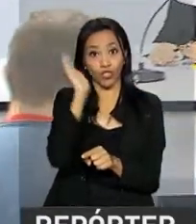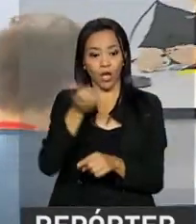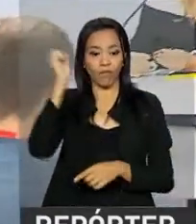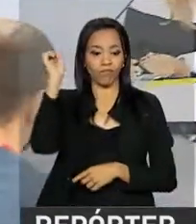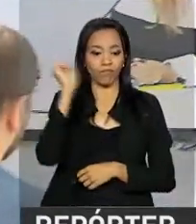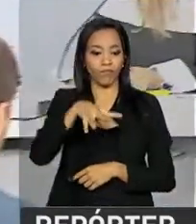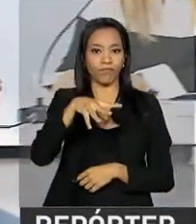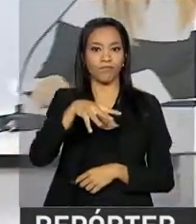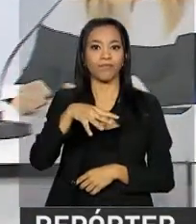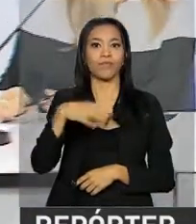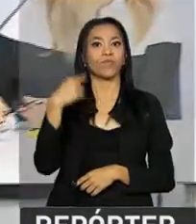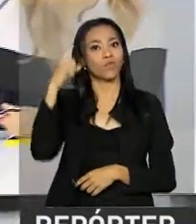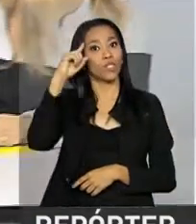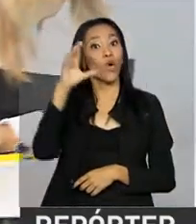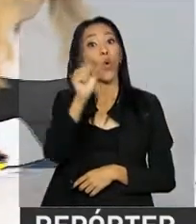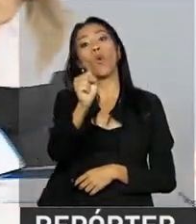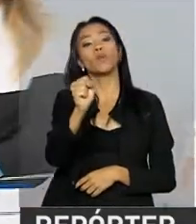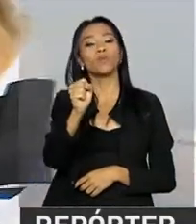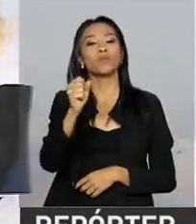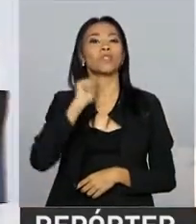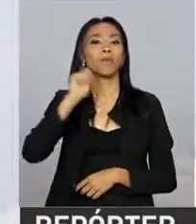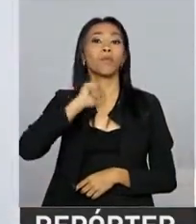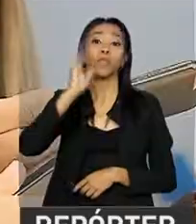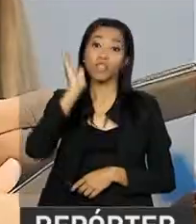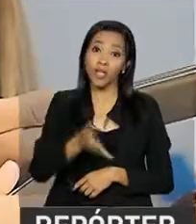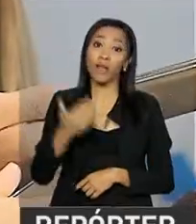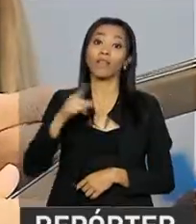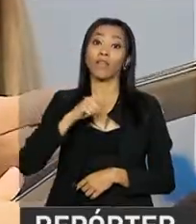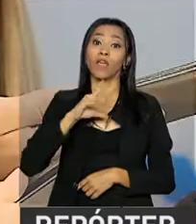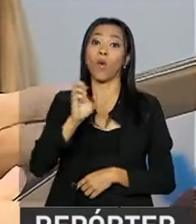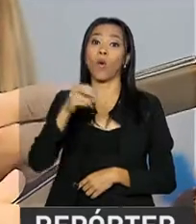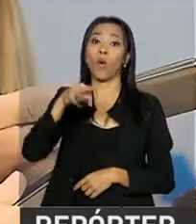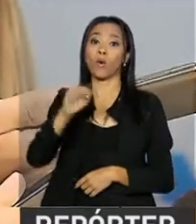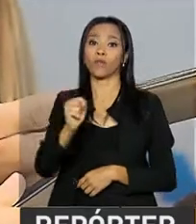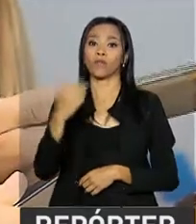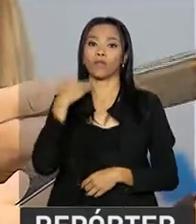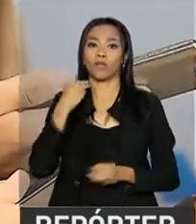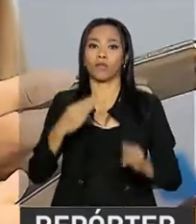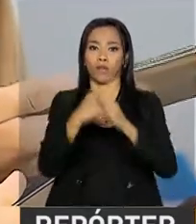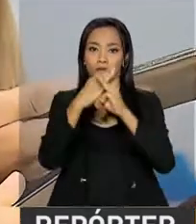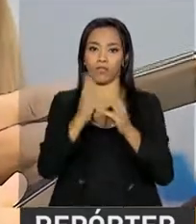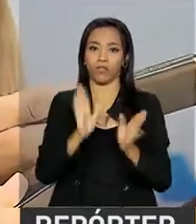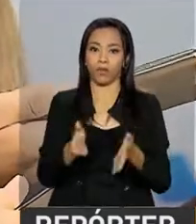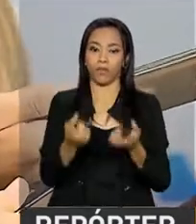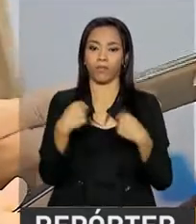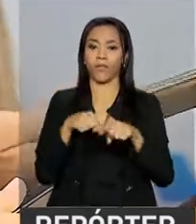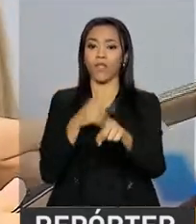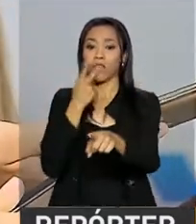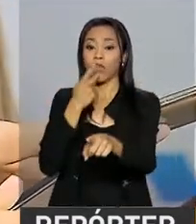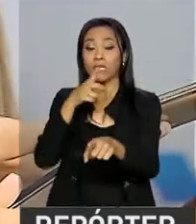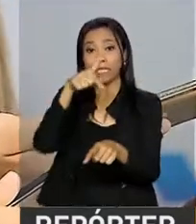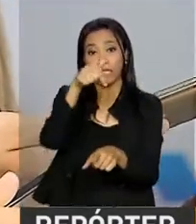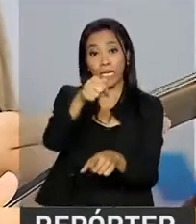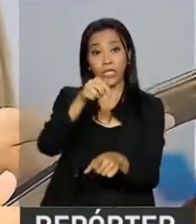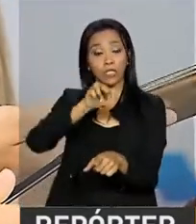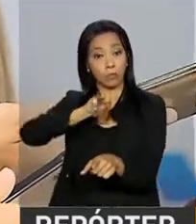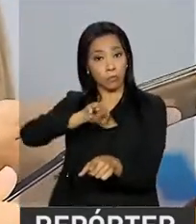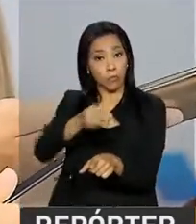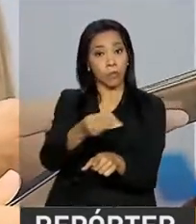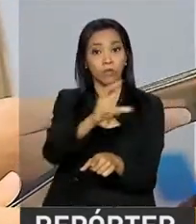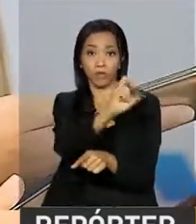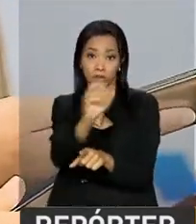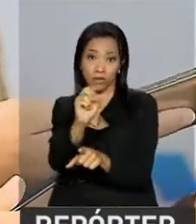no dia 8 de abril porque são clientes da caixa nós estamos falando de cerca de sete milhões e meio de trabalhadores